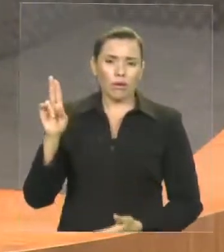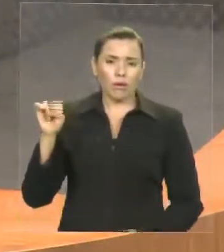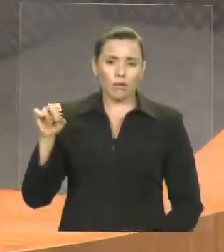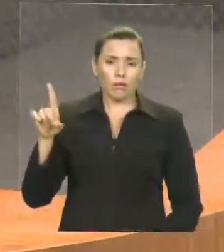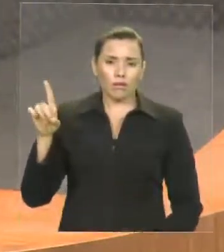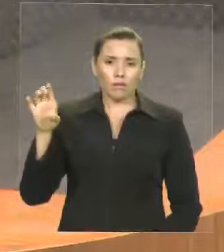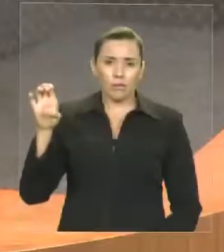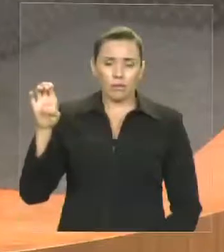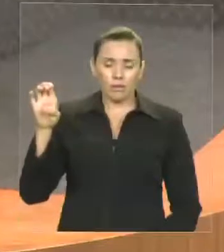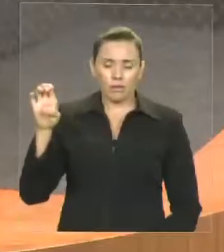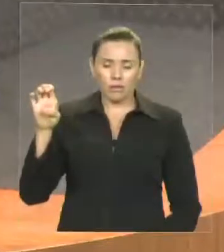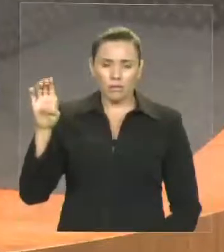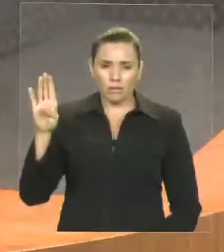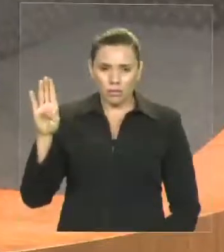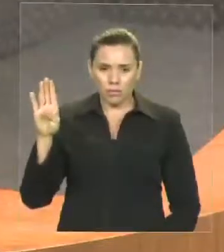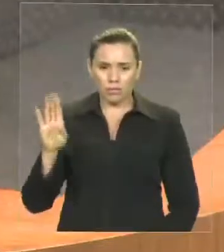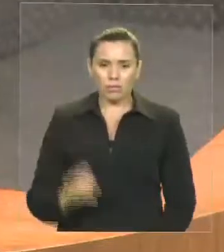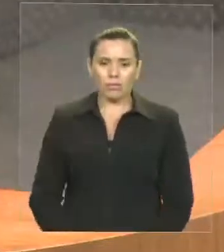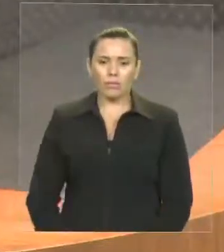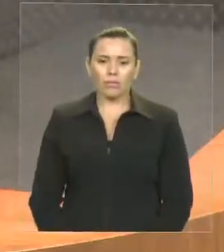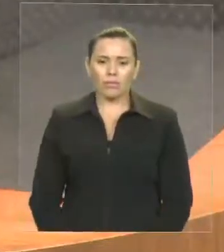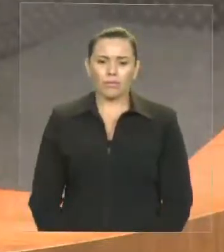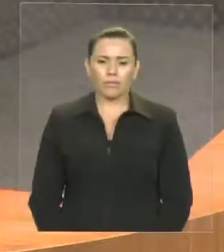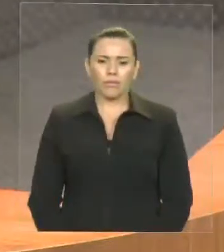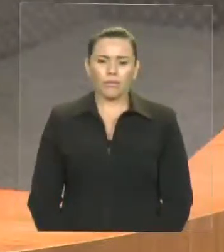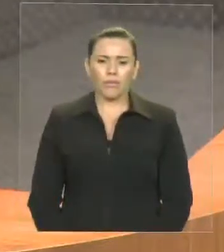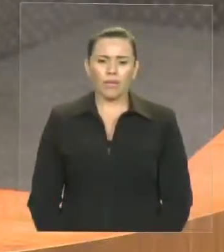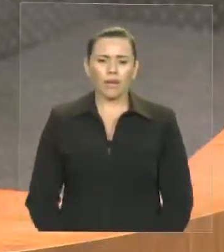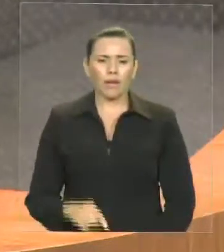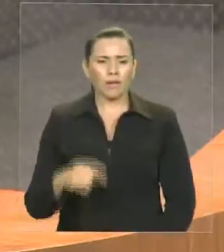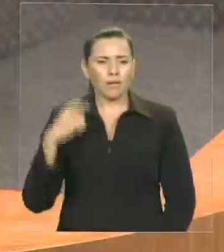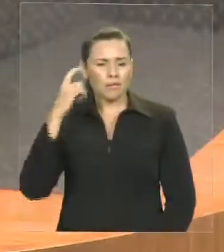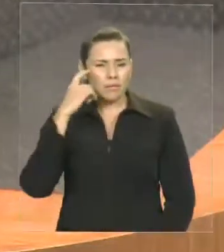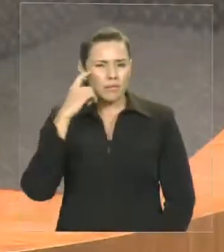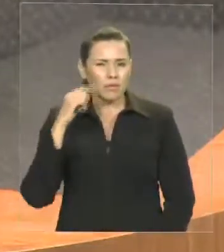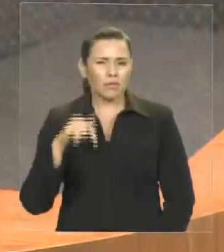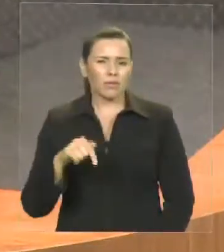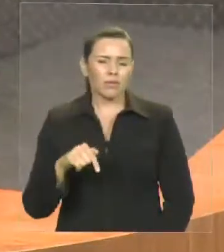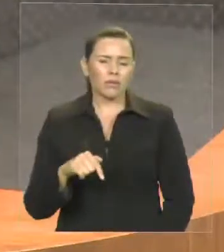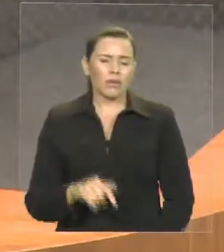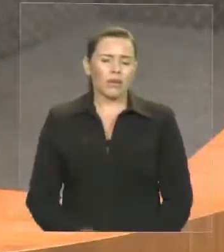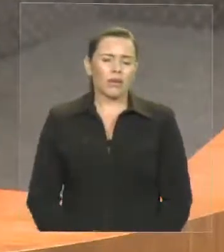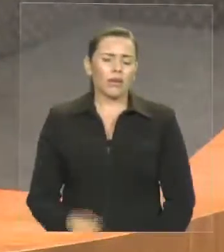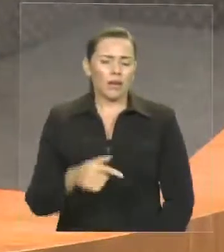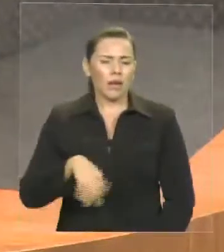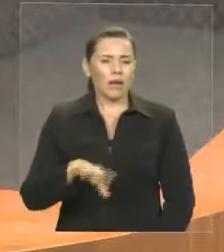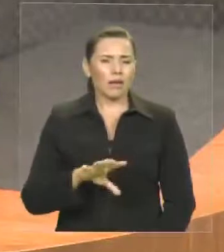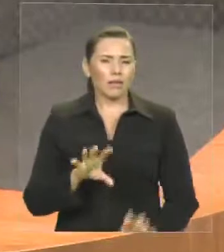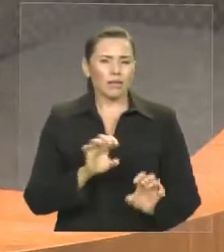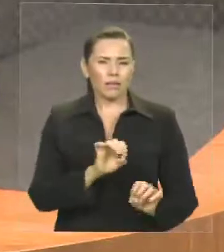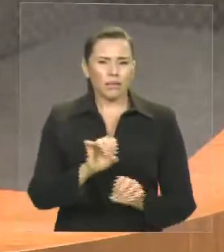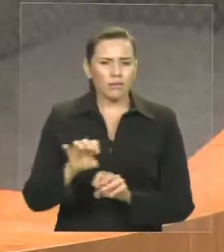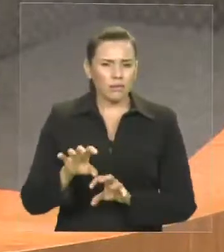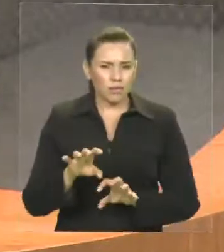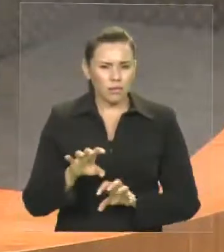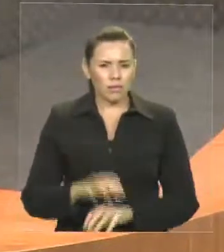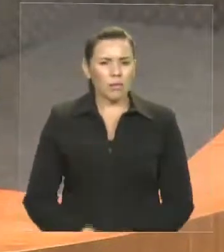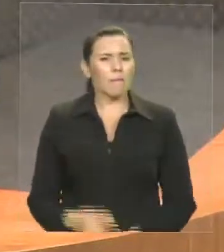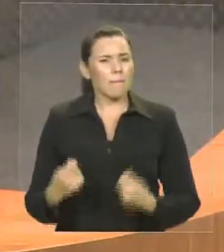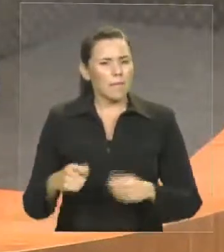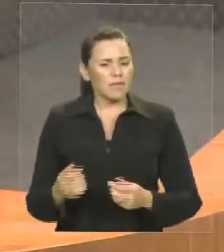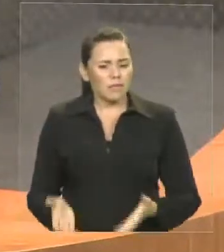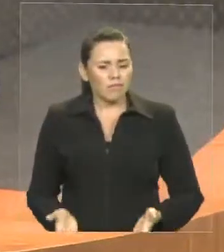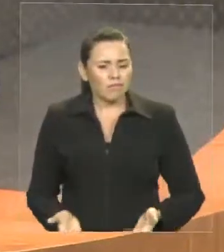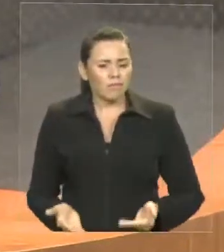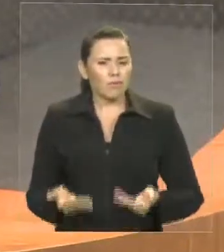o ponto mais sensível, o segmento da educação que tem que ser estimulado, que é o